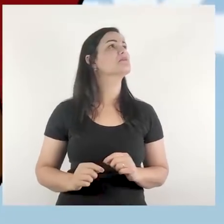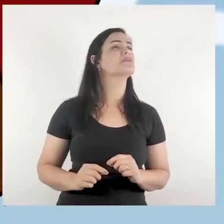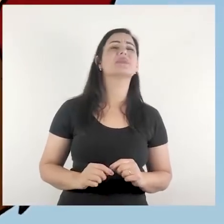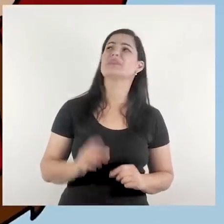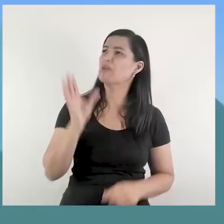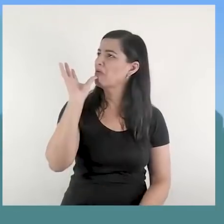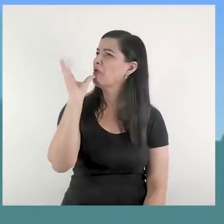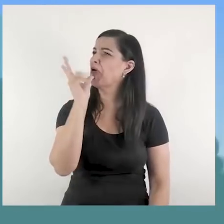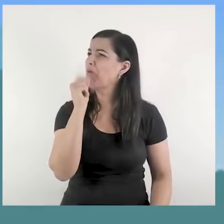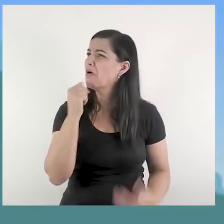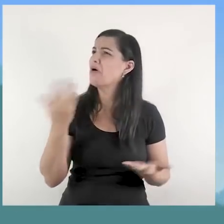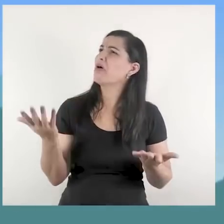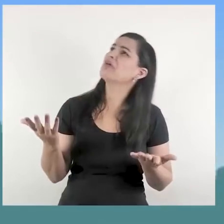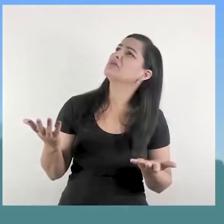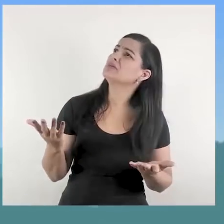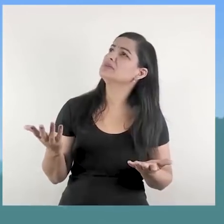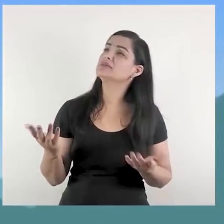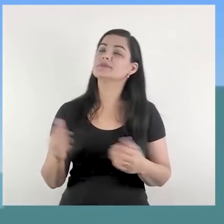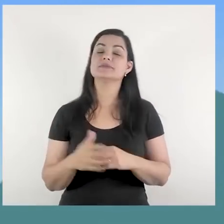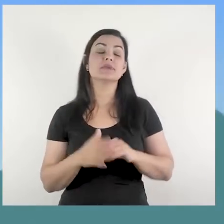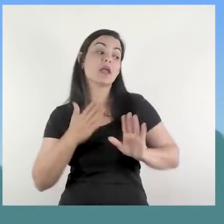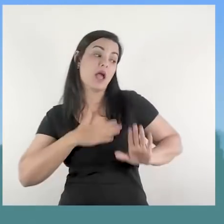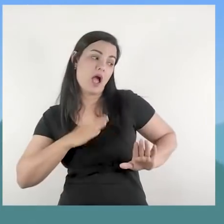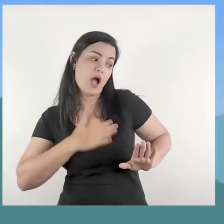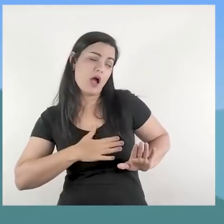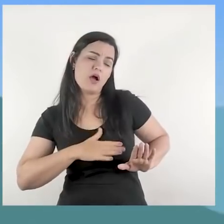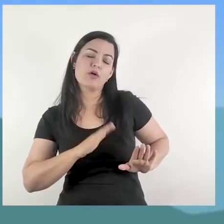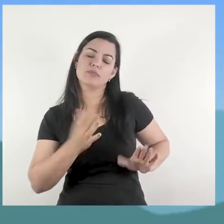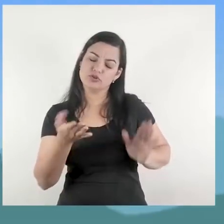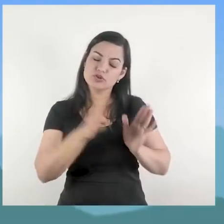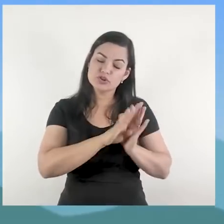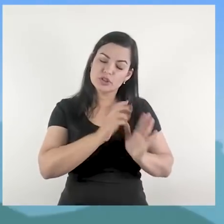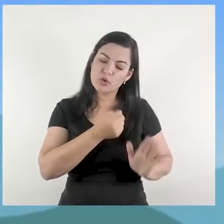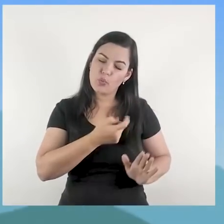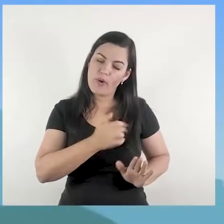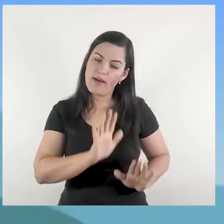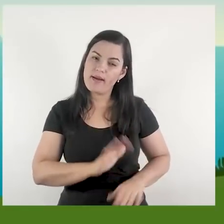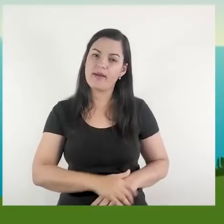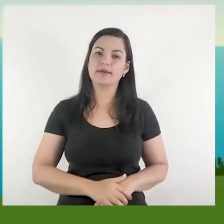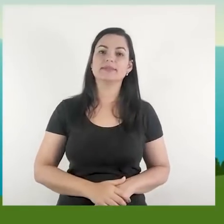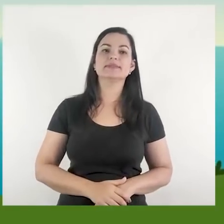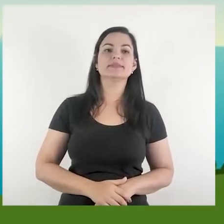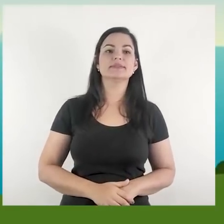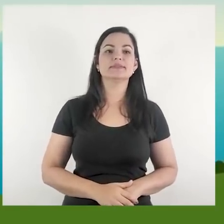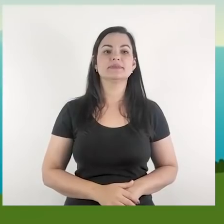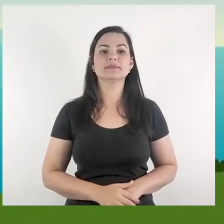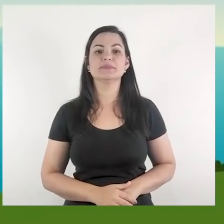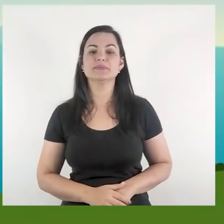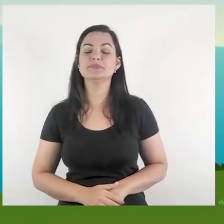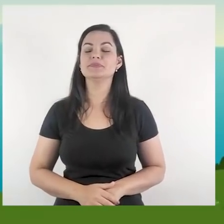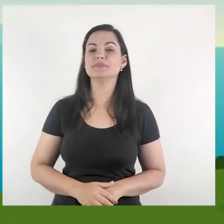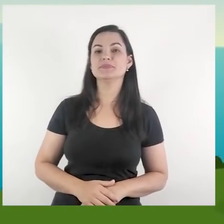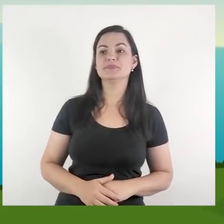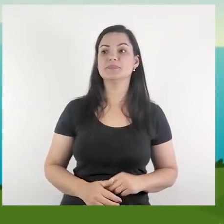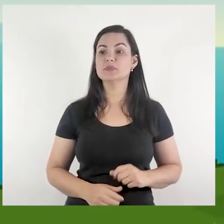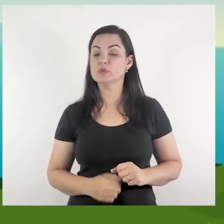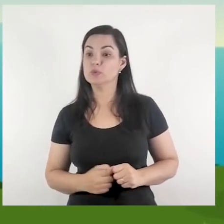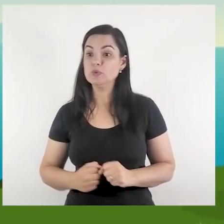Falta muito! Nós já estamos chegando, Princesa Marina. Ops!